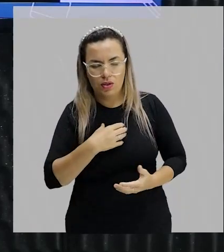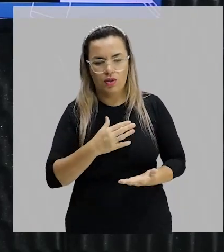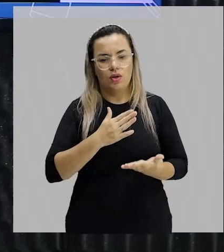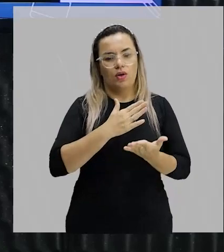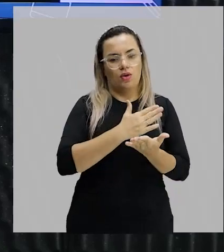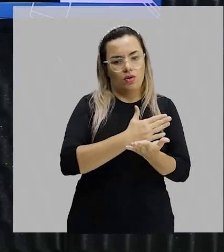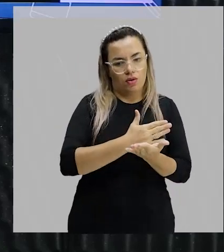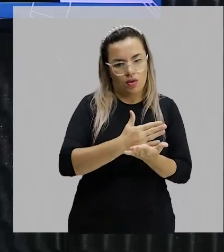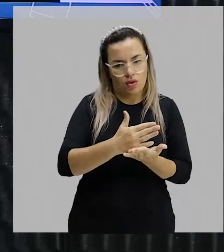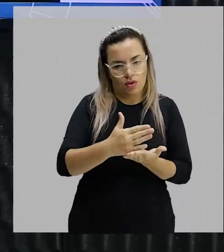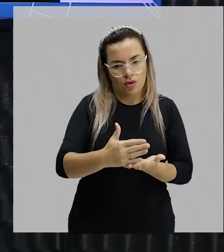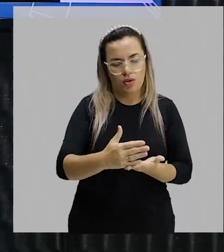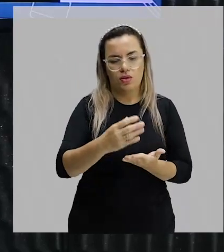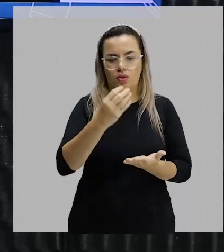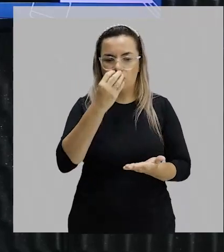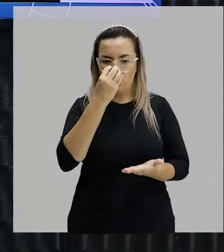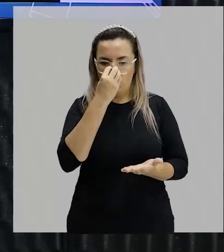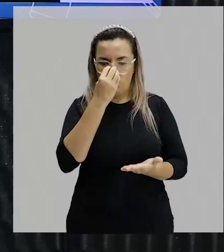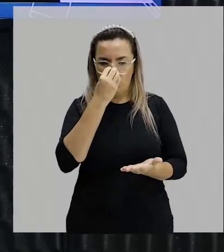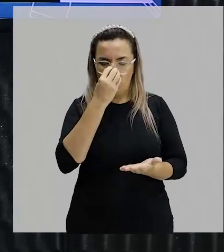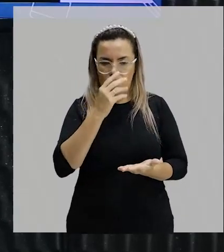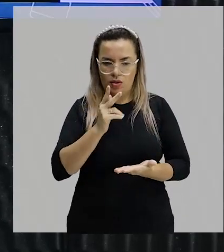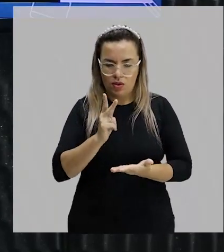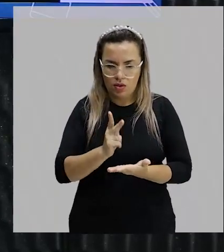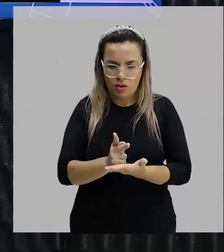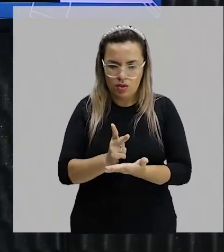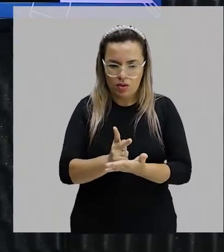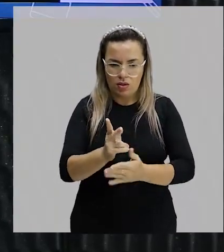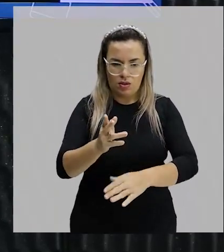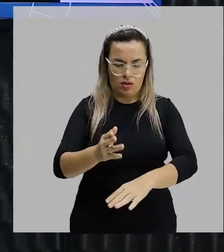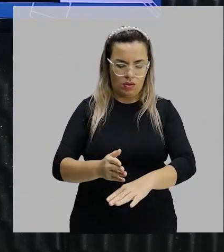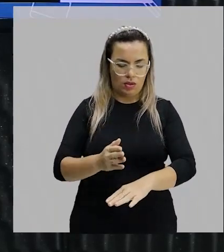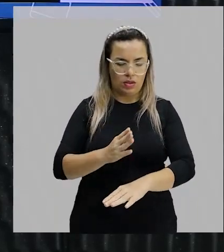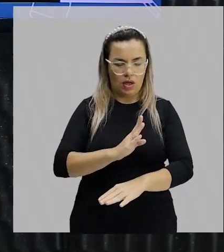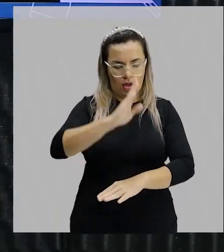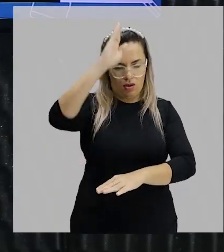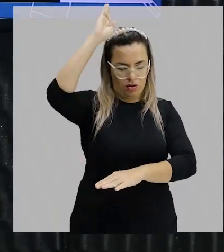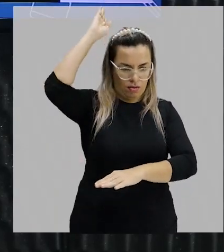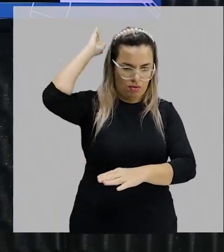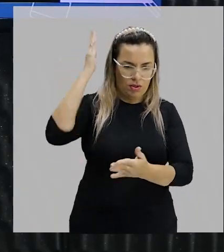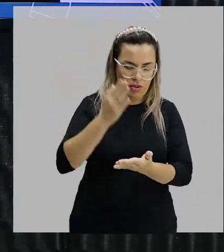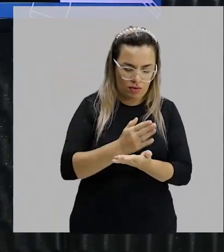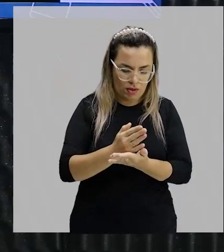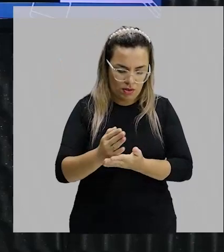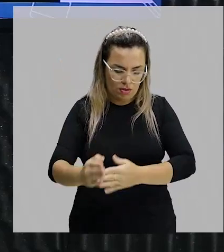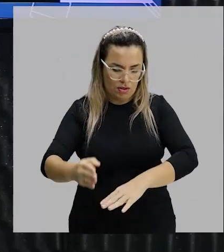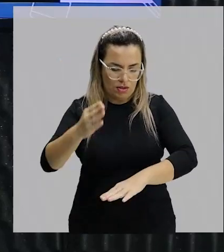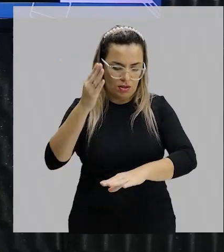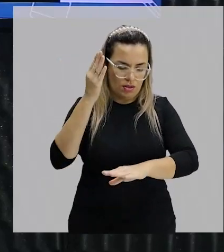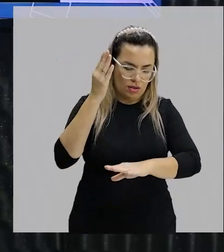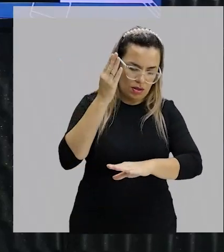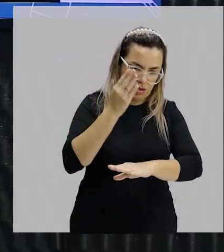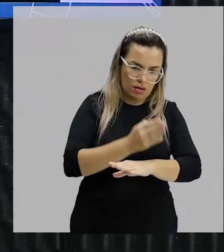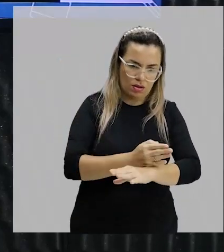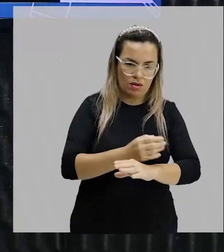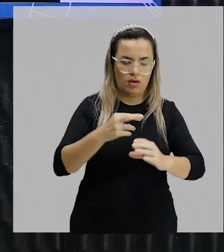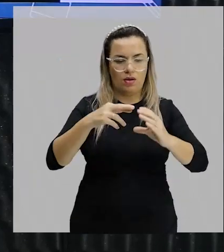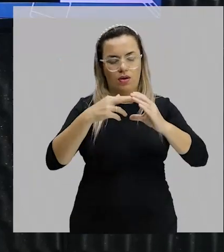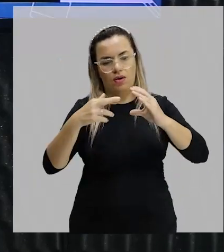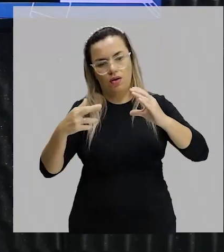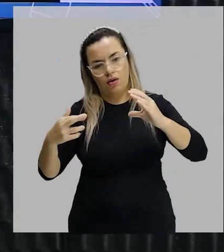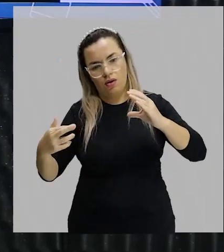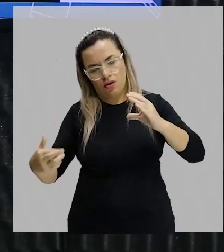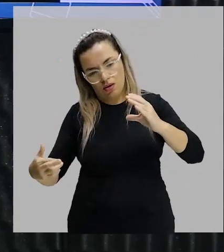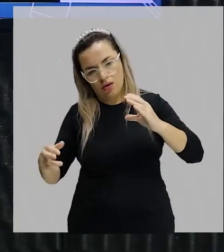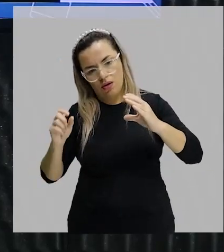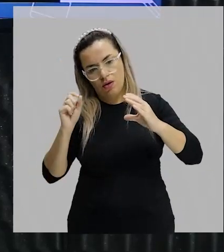inicialmente romanas e ele vai se estendendo, passando pela Idade Média, que é o Bobo da Corte, passando pelo Renascimento até o século XVIII, que são os